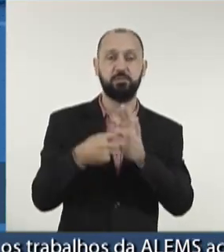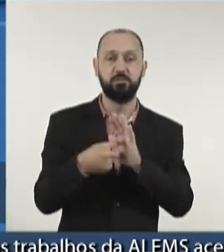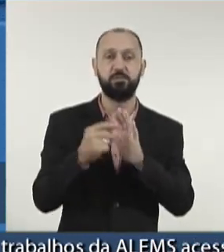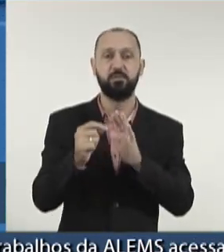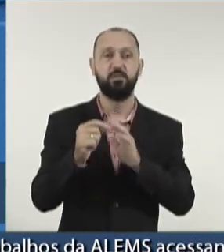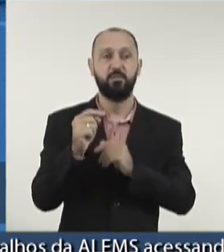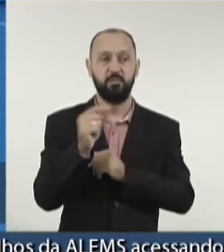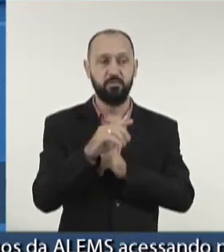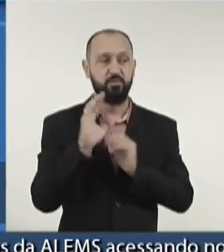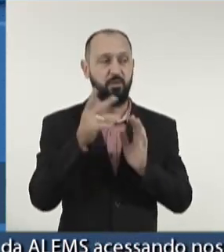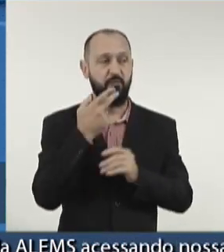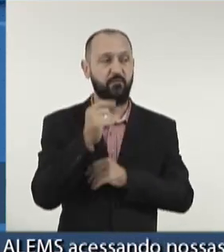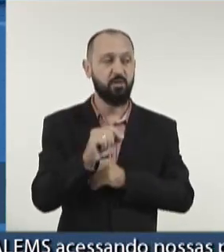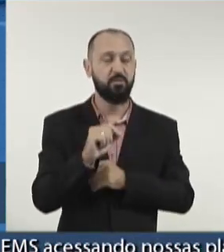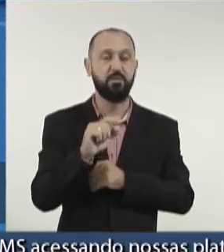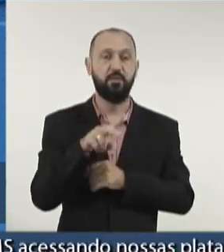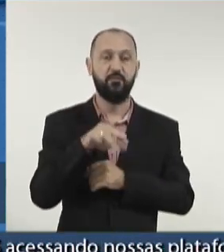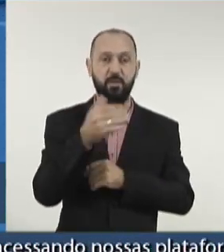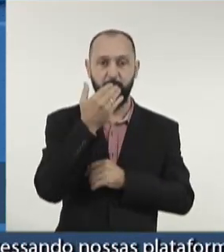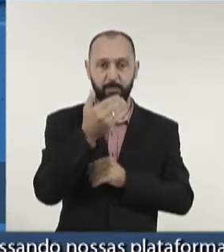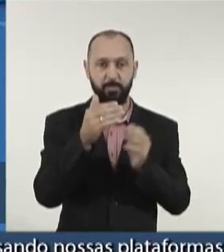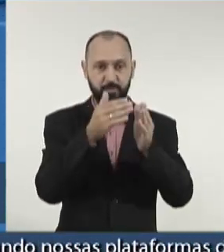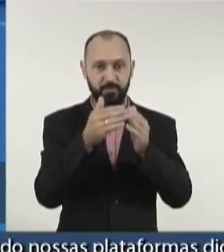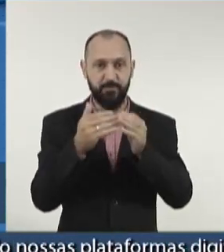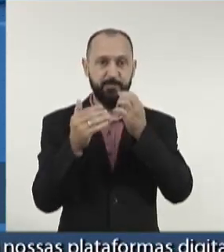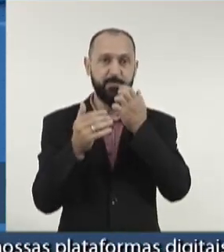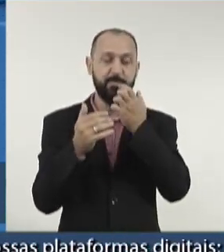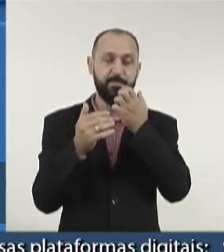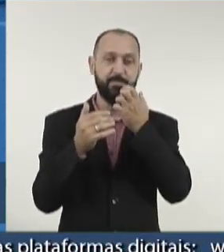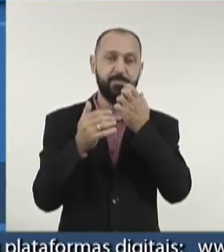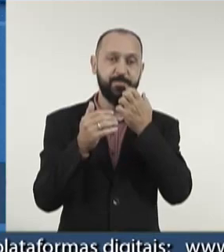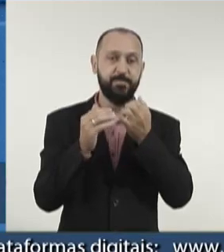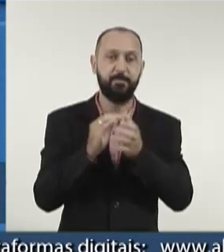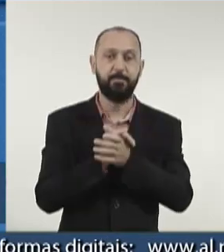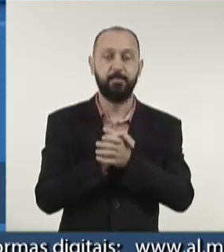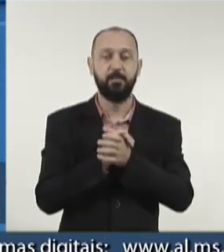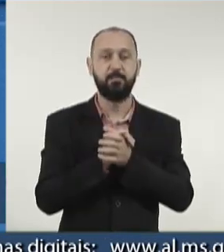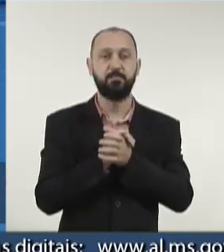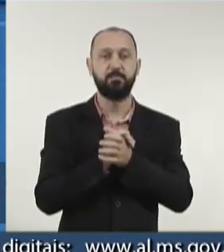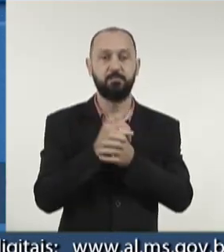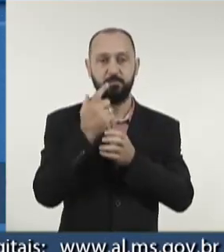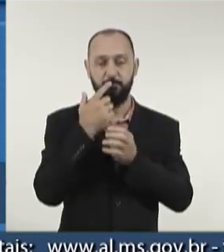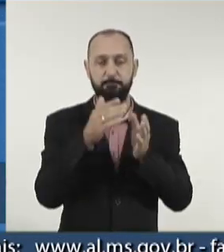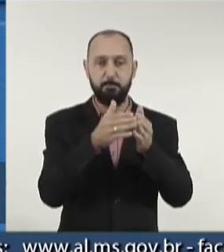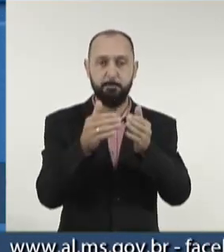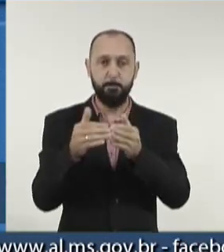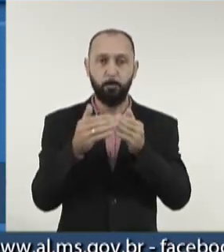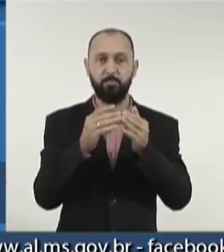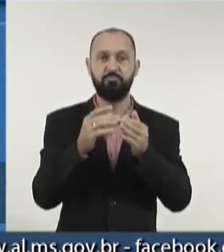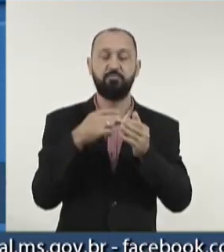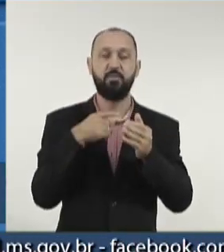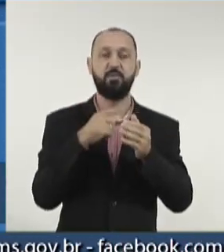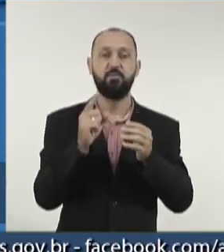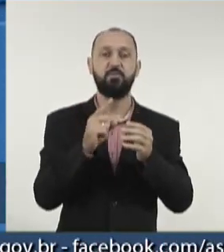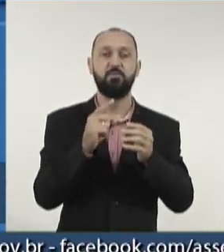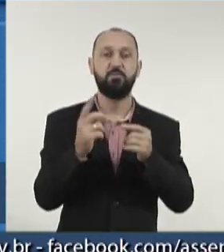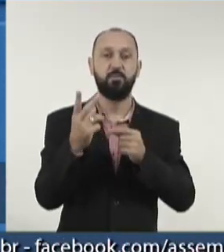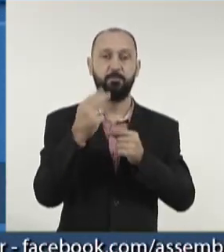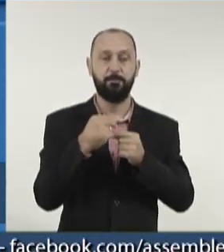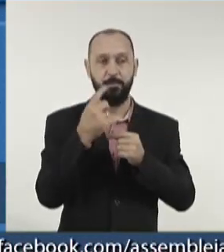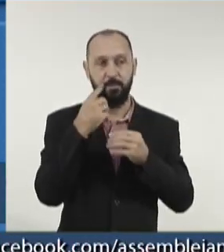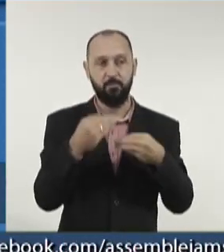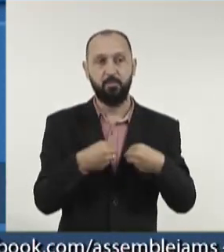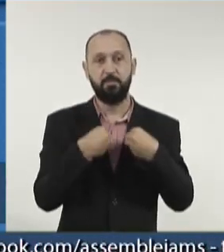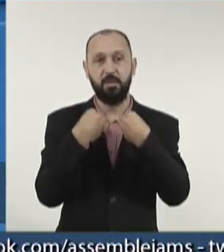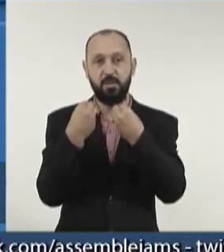o senhor mesmo já disse que vai solicitar suas informações. Pelo que eu entendi aqui, os seus requerimentos não foram negados, eles foram remetidos